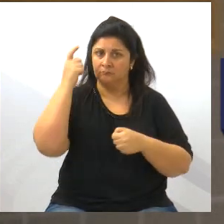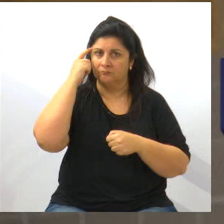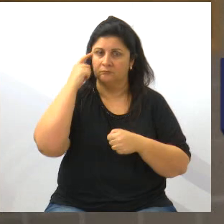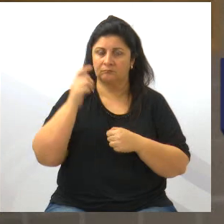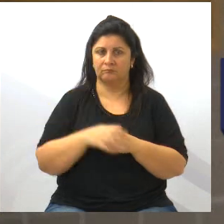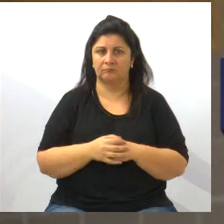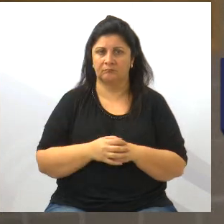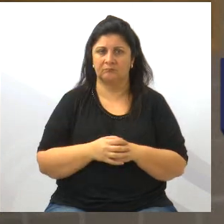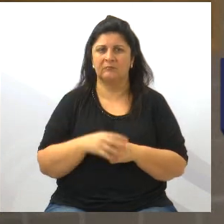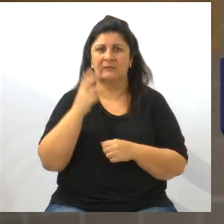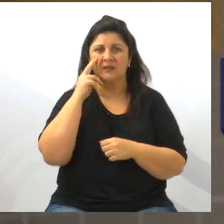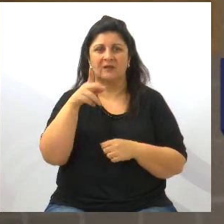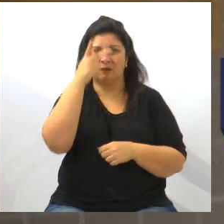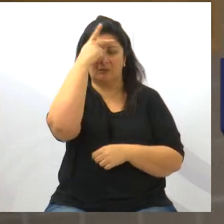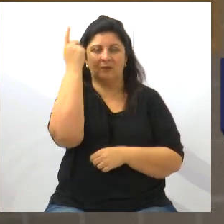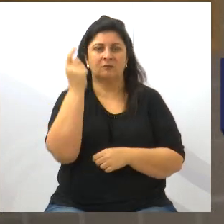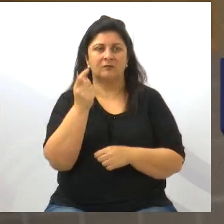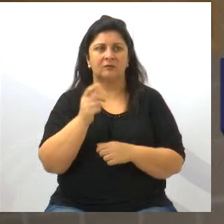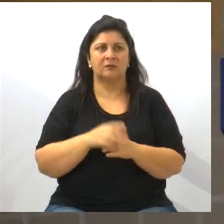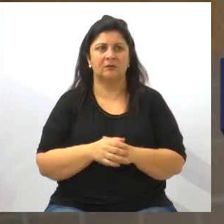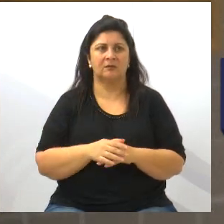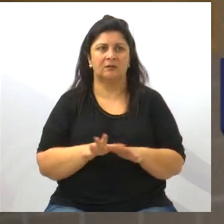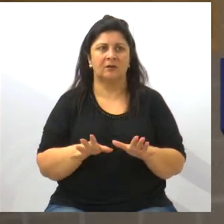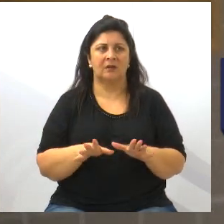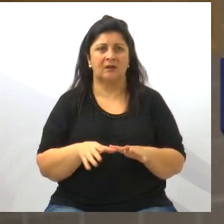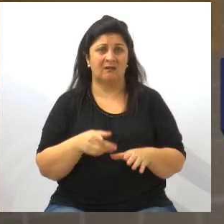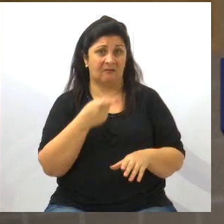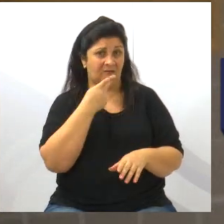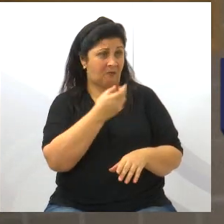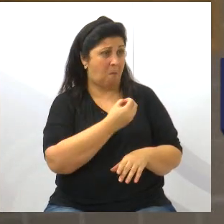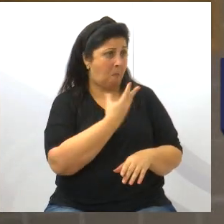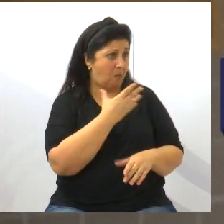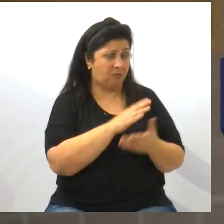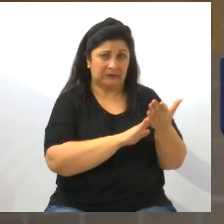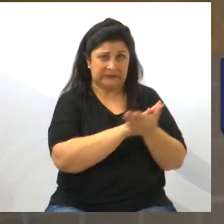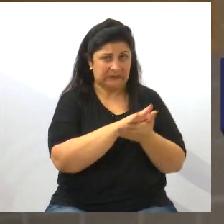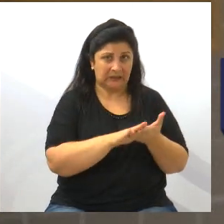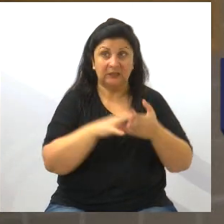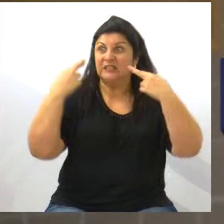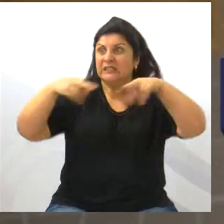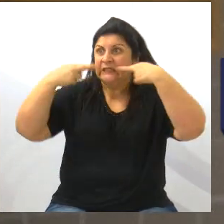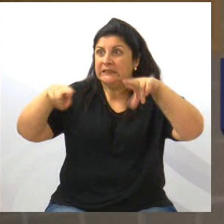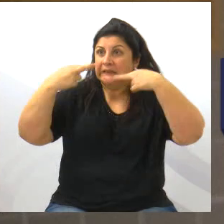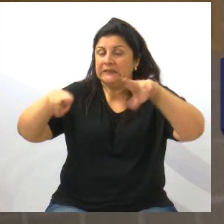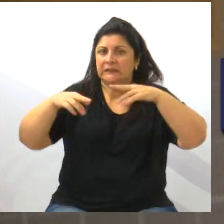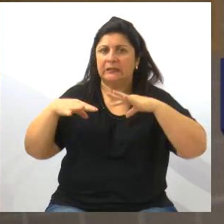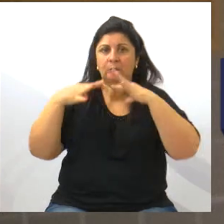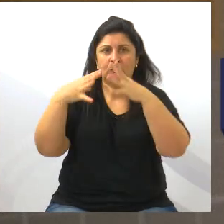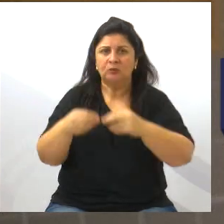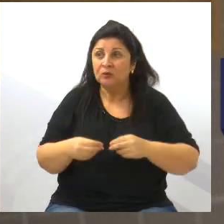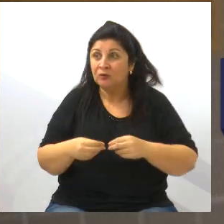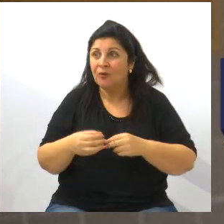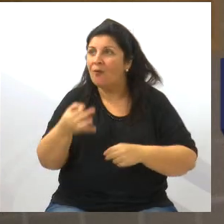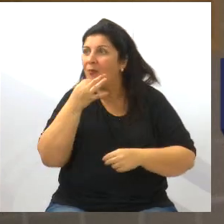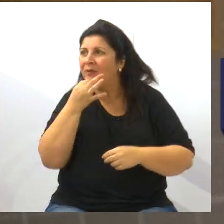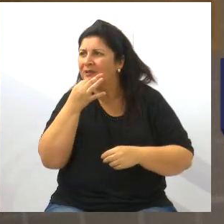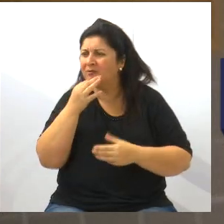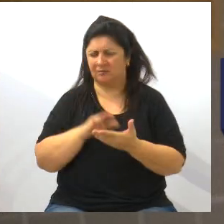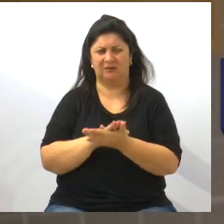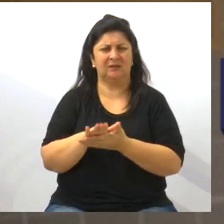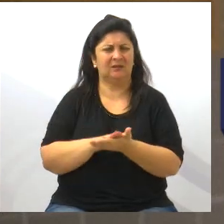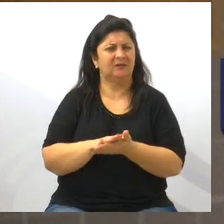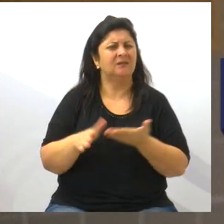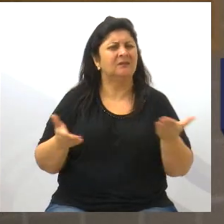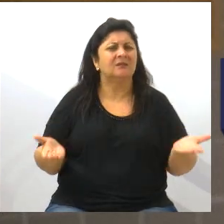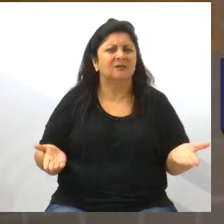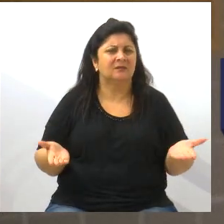viram aquelas pessoas? Eu elogio nada, eu critico tudo e eu proponho nada.